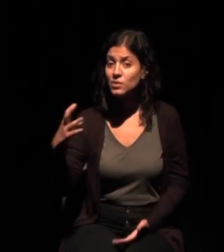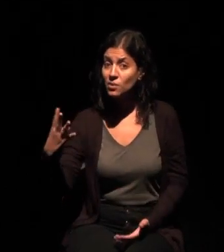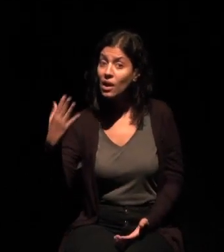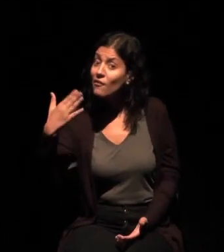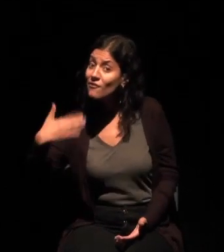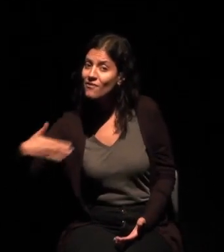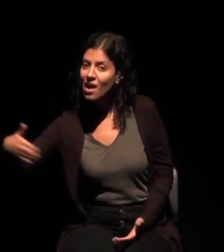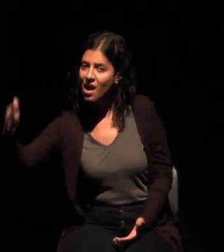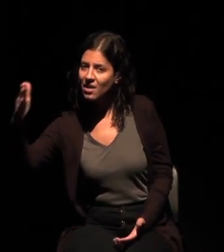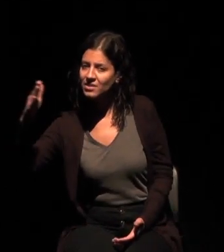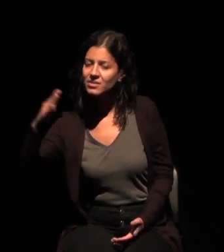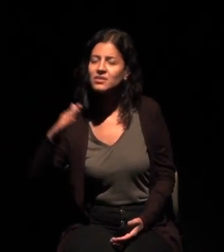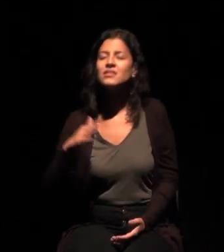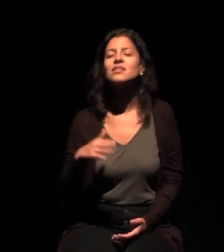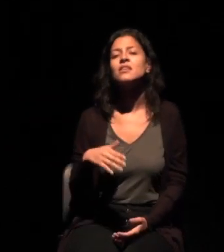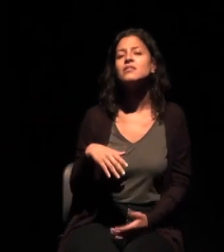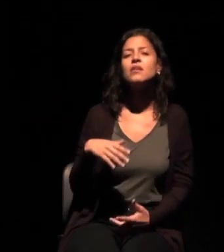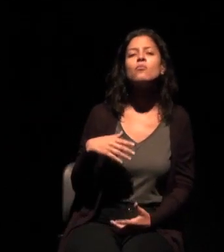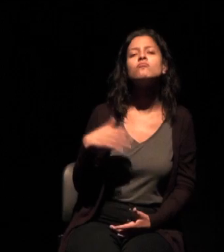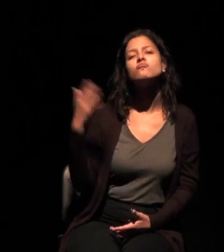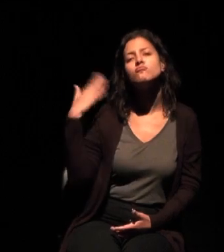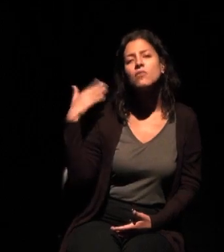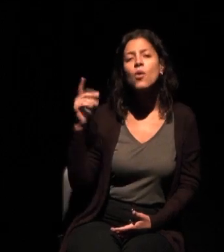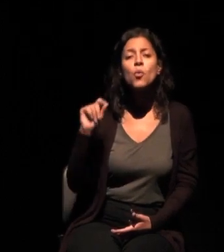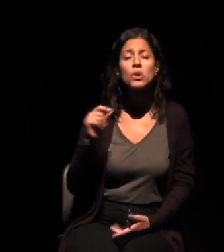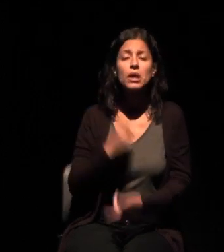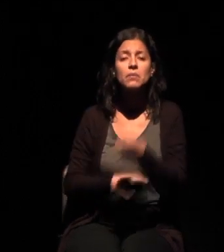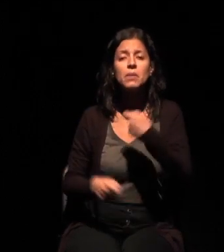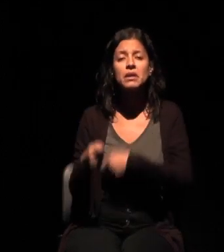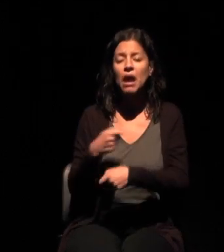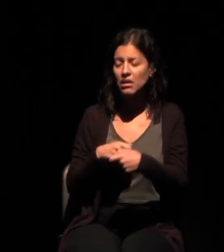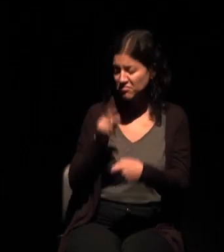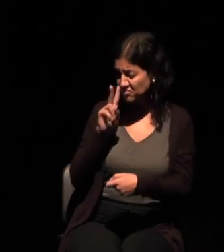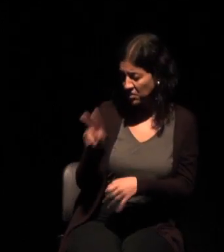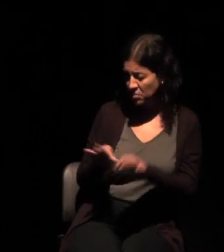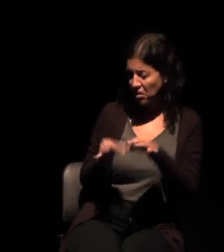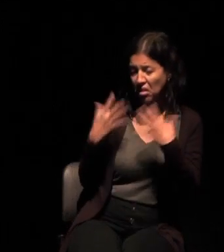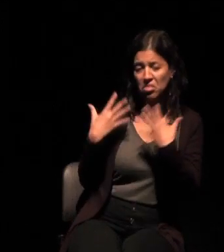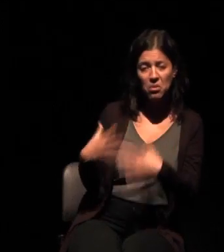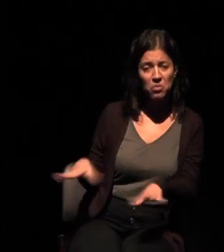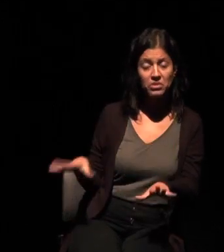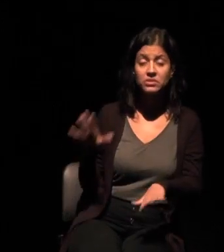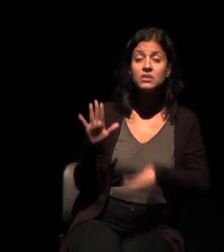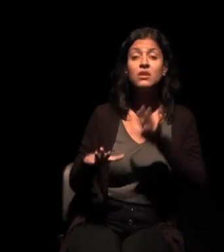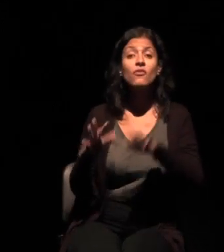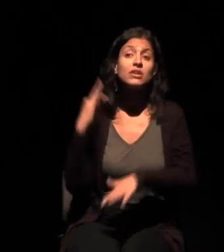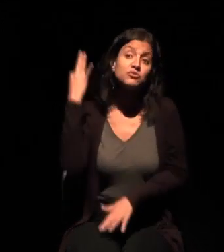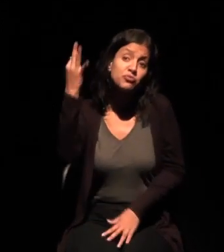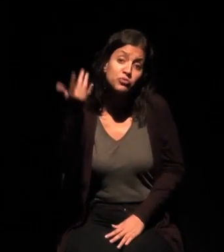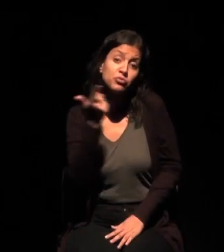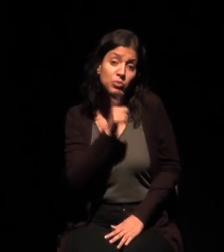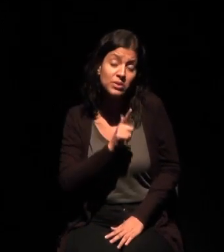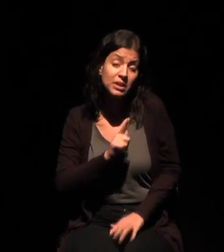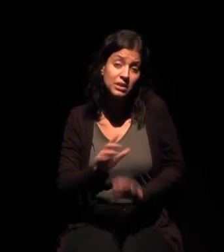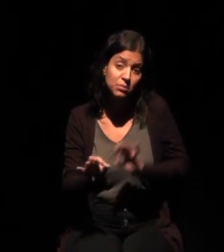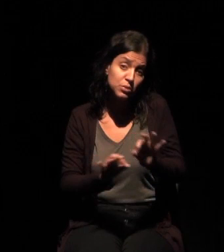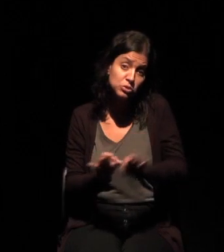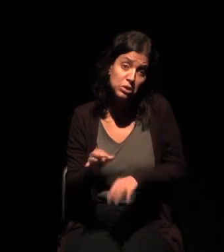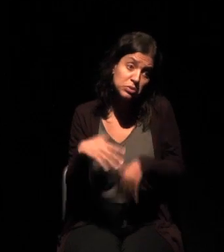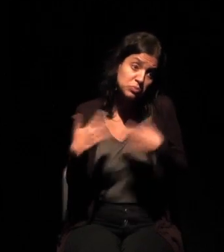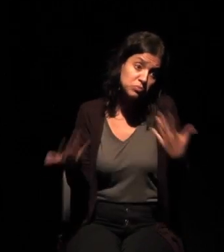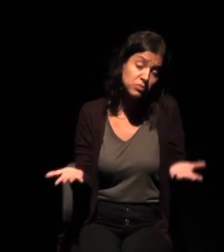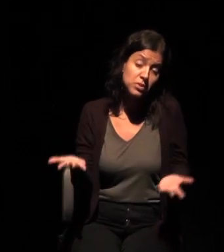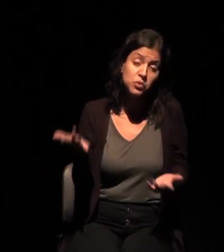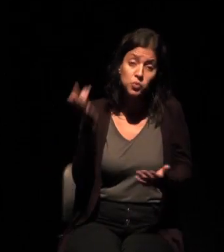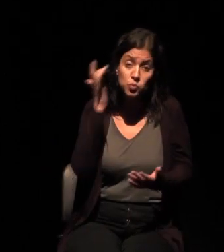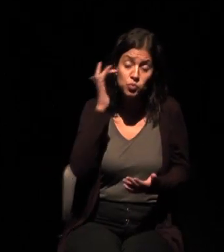foi o neto rural de província e do mercado pode ser que no futuro estejam eu não sai pode ser que